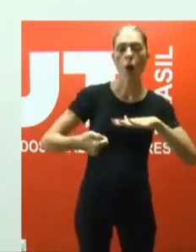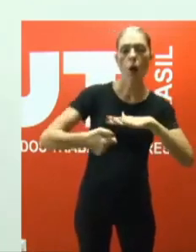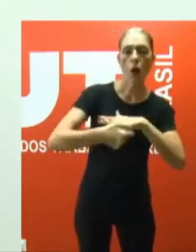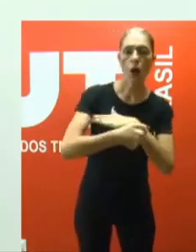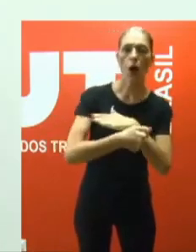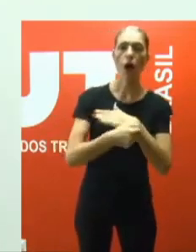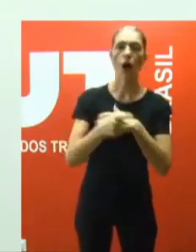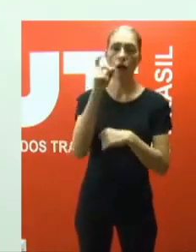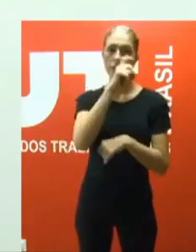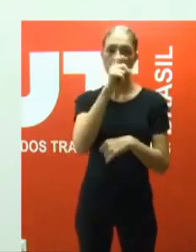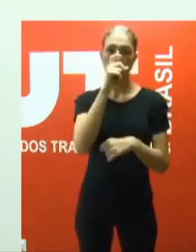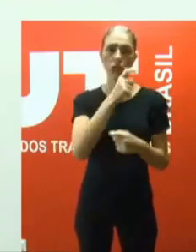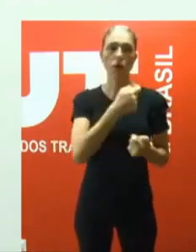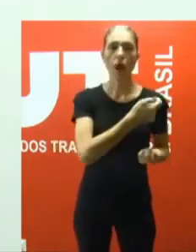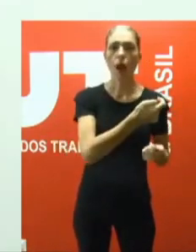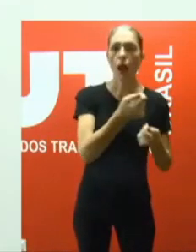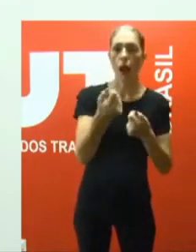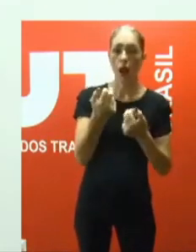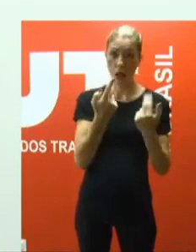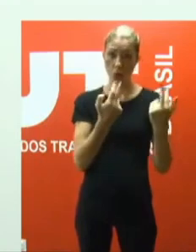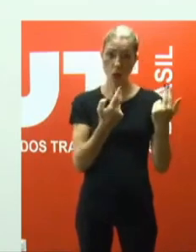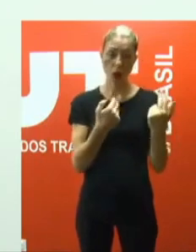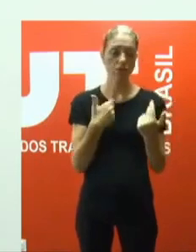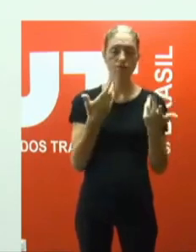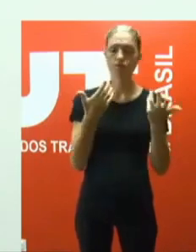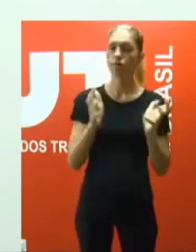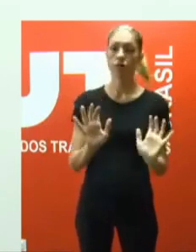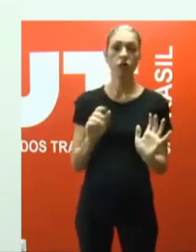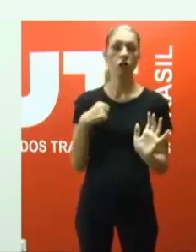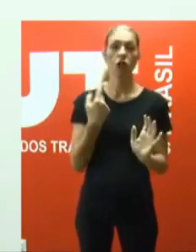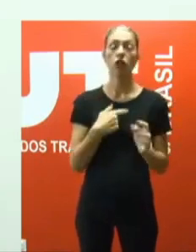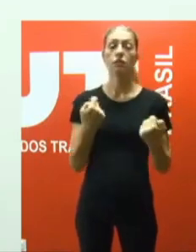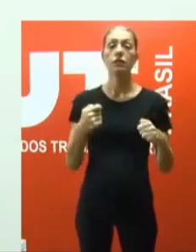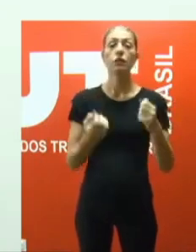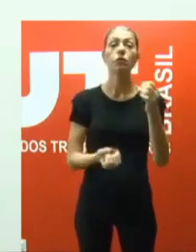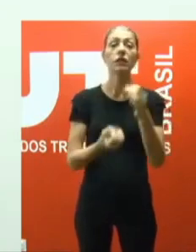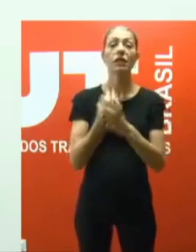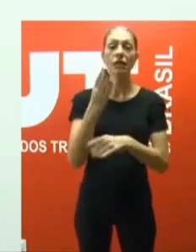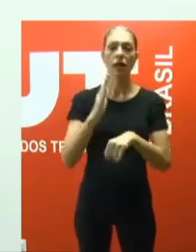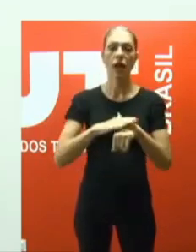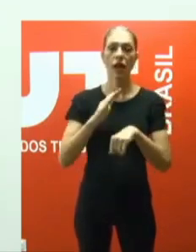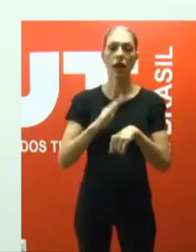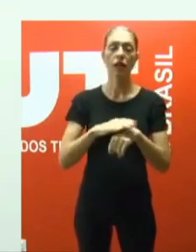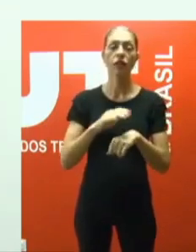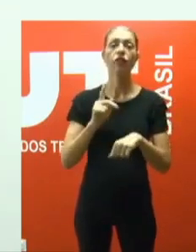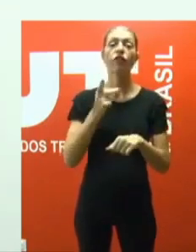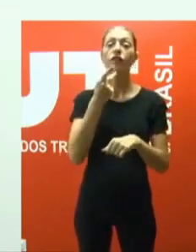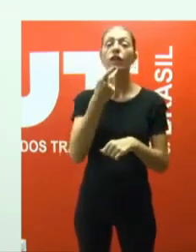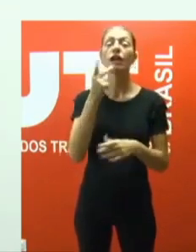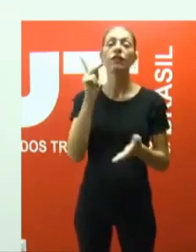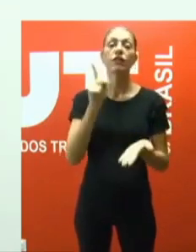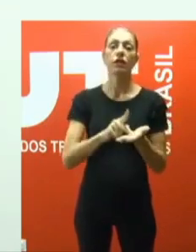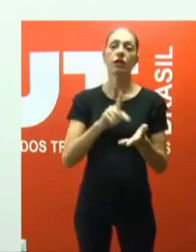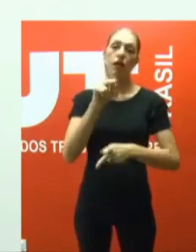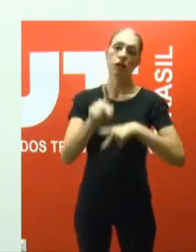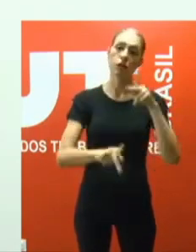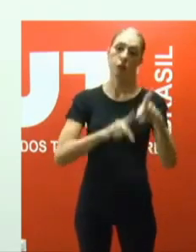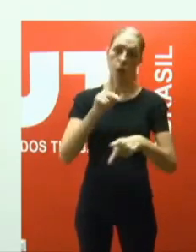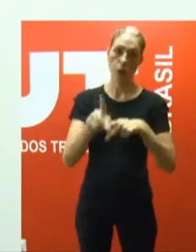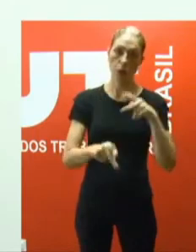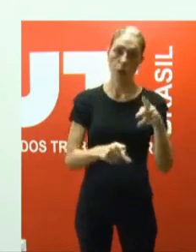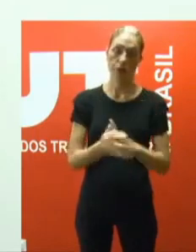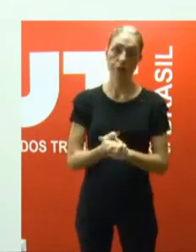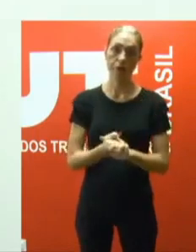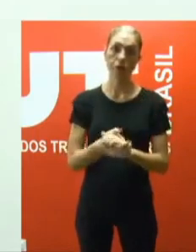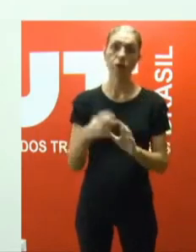ficar mentindo tanto quanto ele. O que nós precisamos é criar uma indústria de dizer a verdade para o povo. Tá? Porque